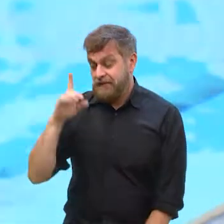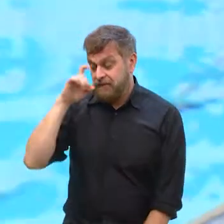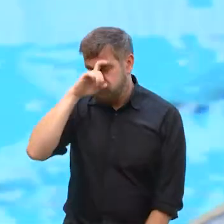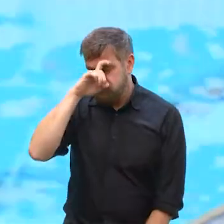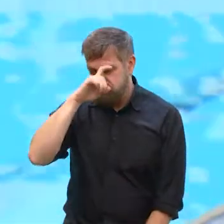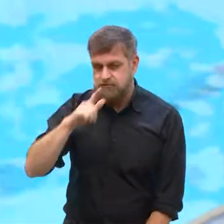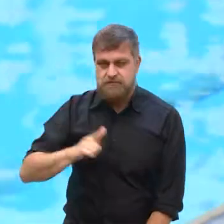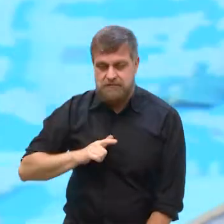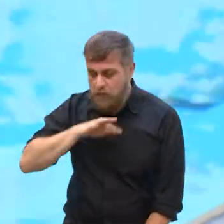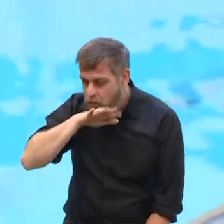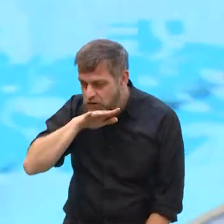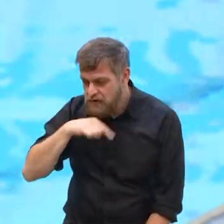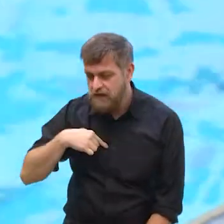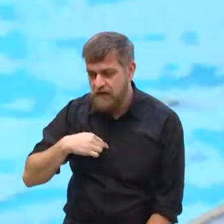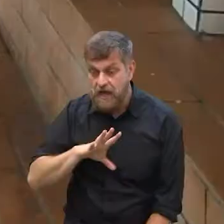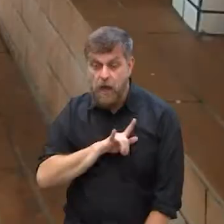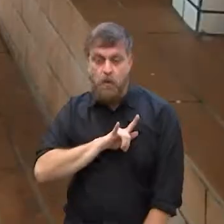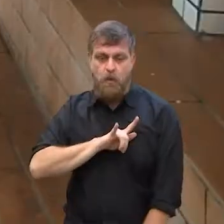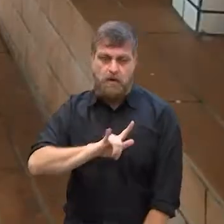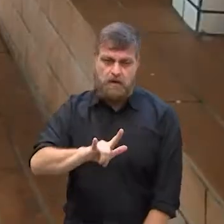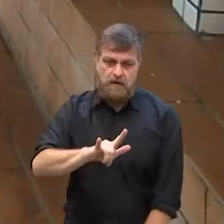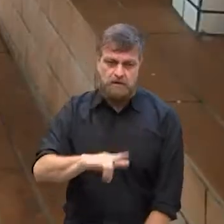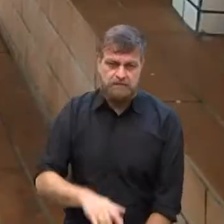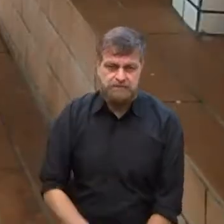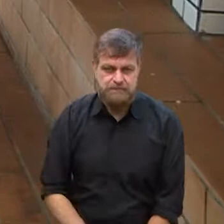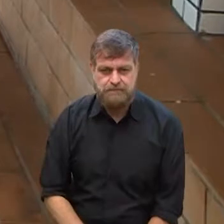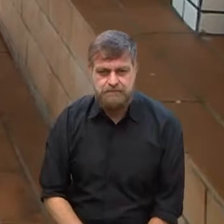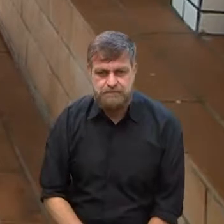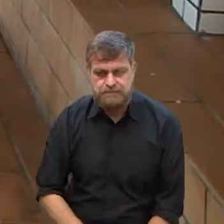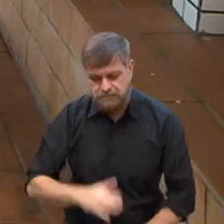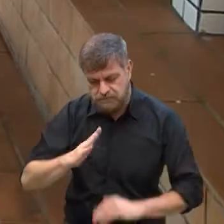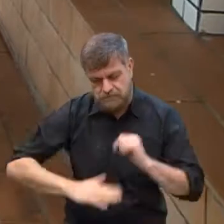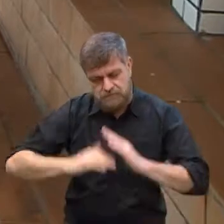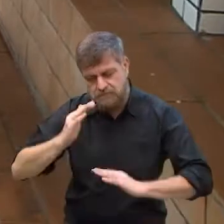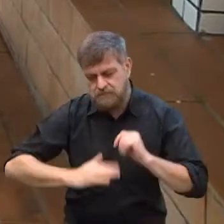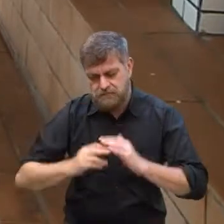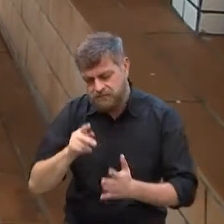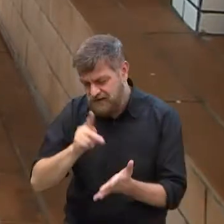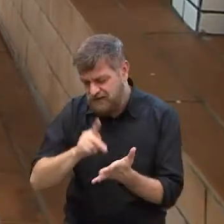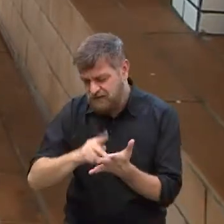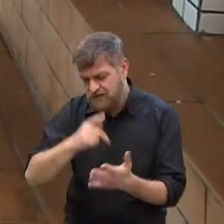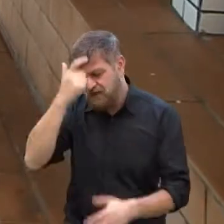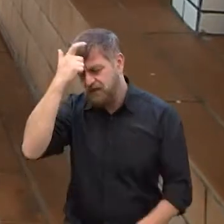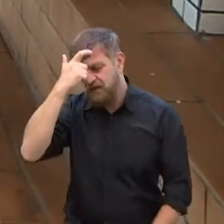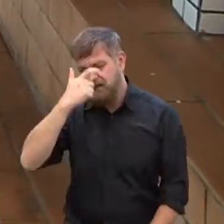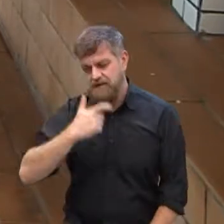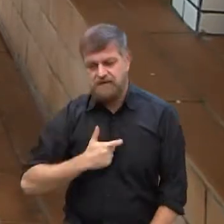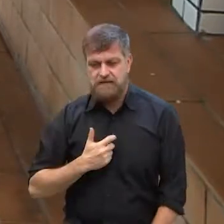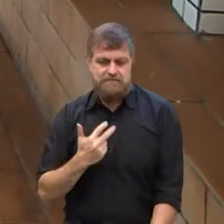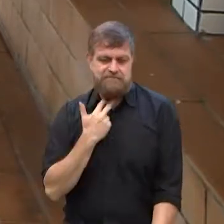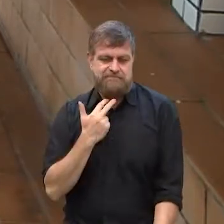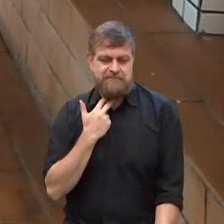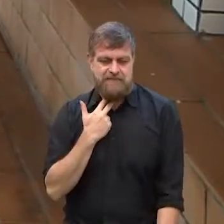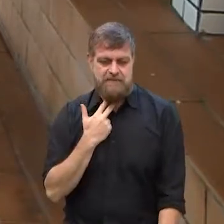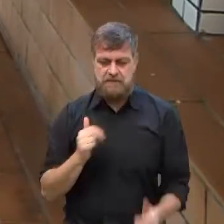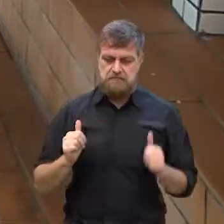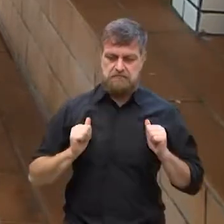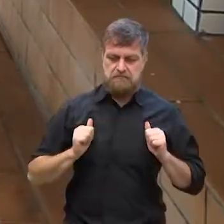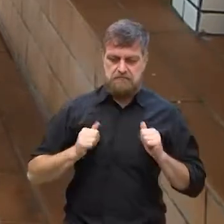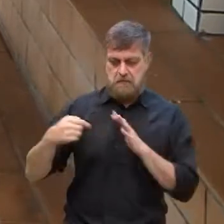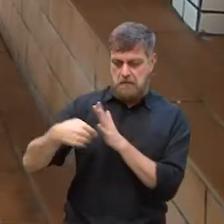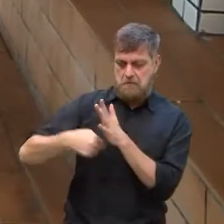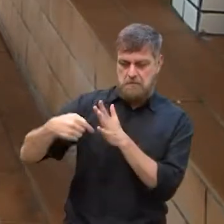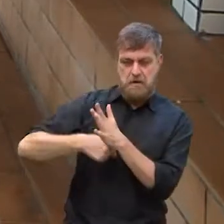dizer ruim, mas eu amo fazer isso aqui. É algo que realmente, para mim, assim, eu não me vejo, se me perguntarem